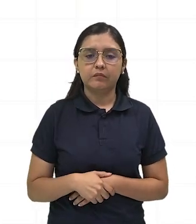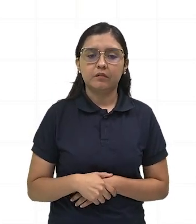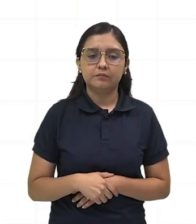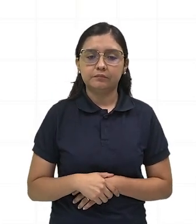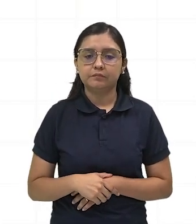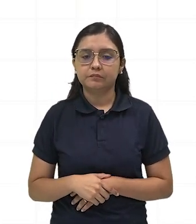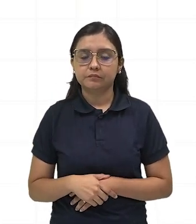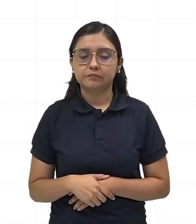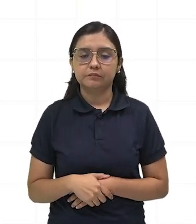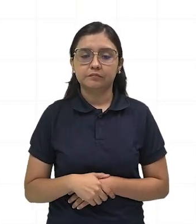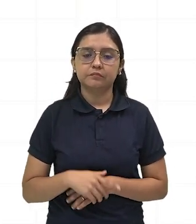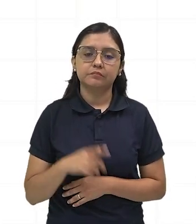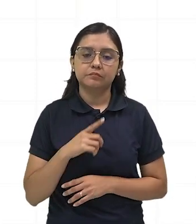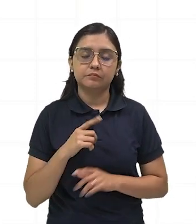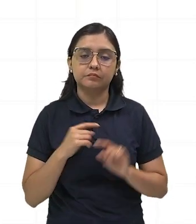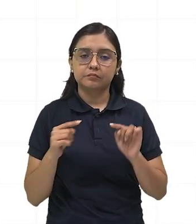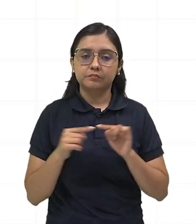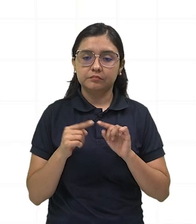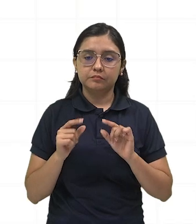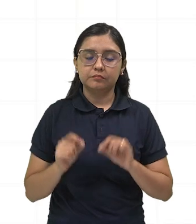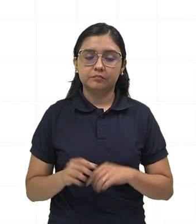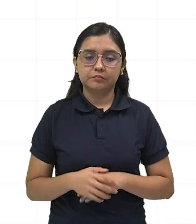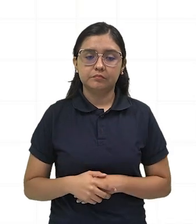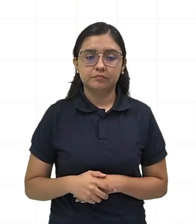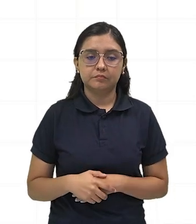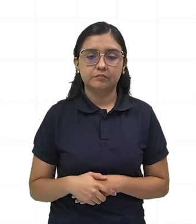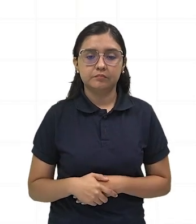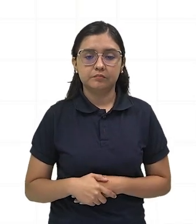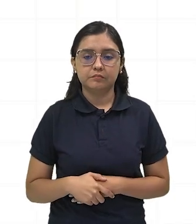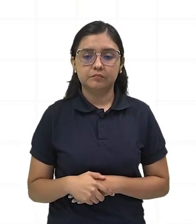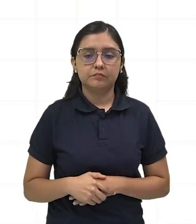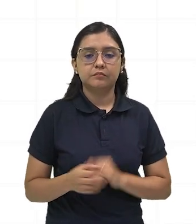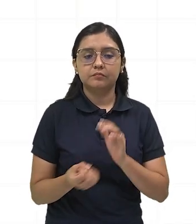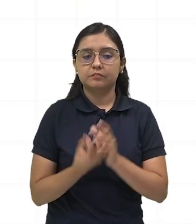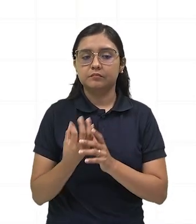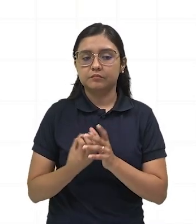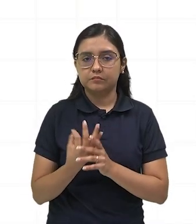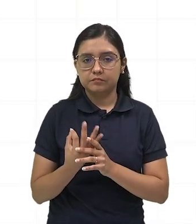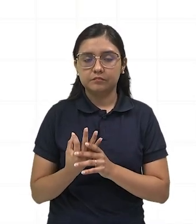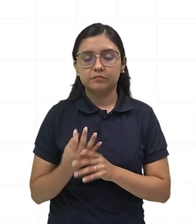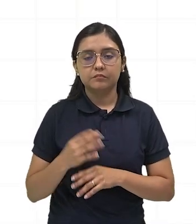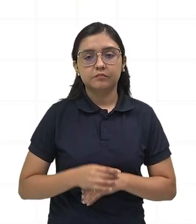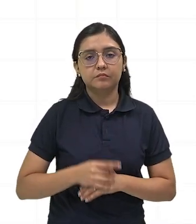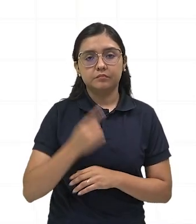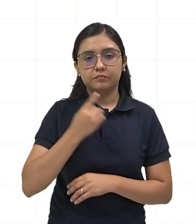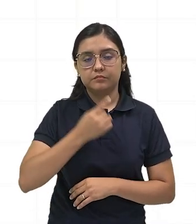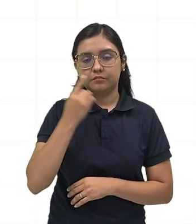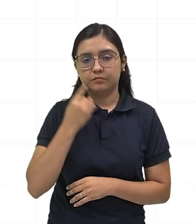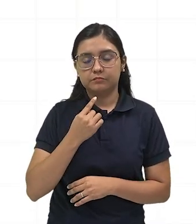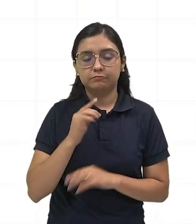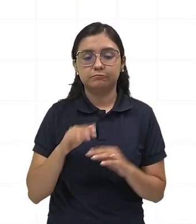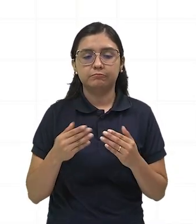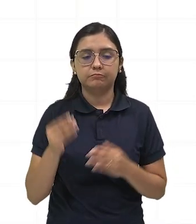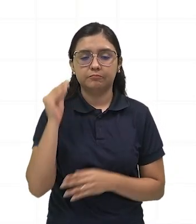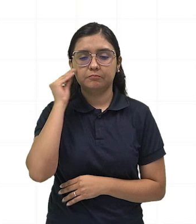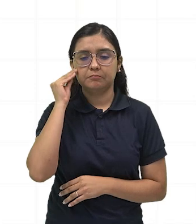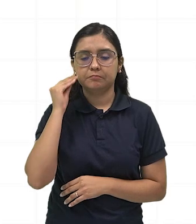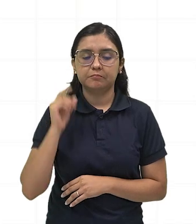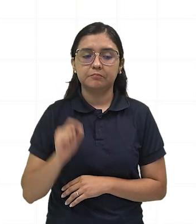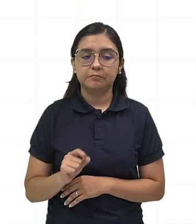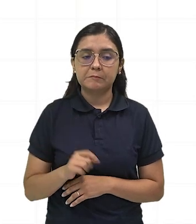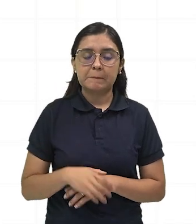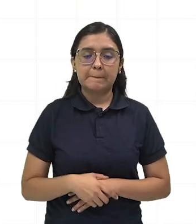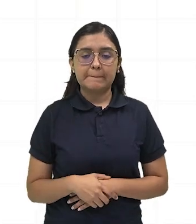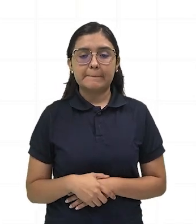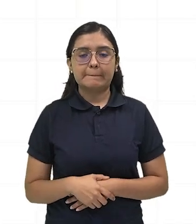é a constante de proporcionalidade. Produção por hora. O que nós vimos a produção por